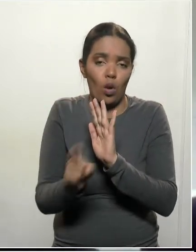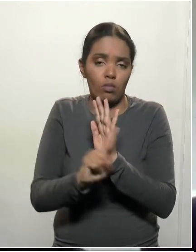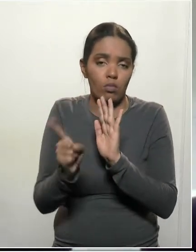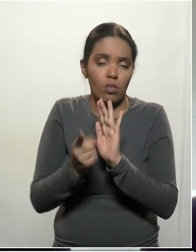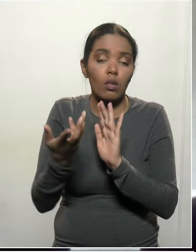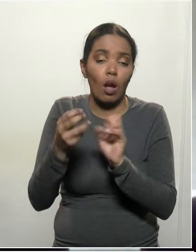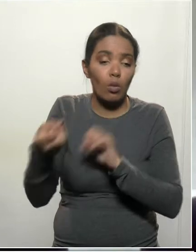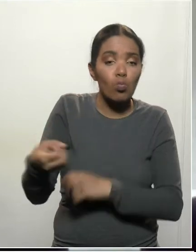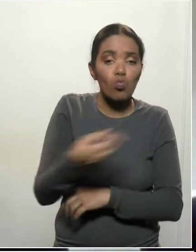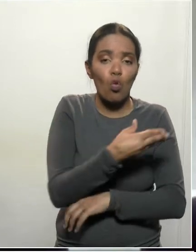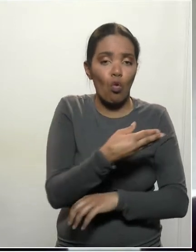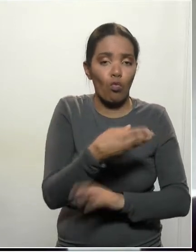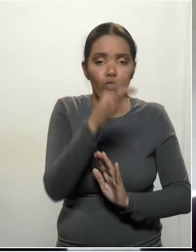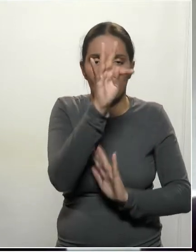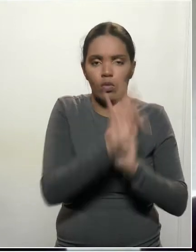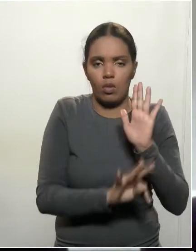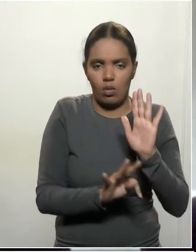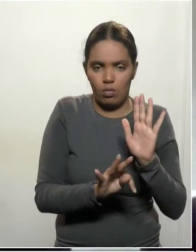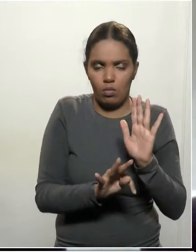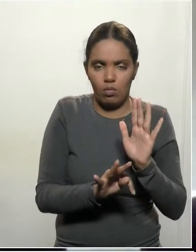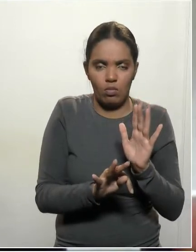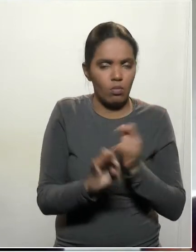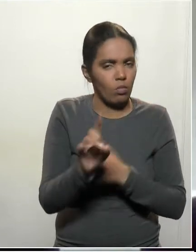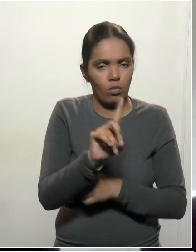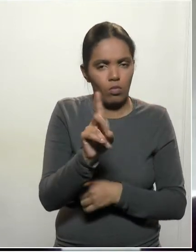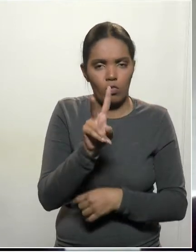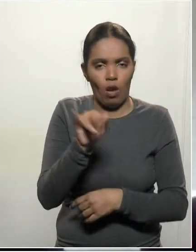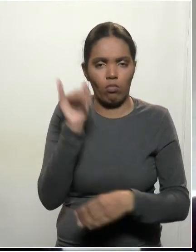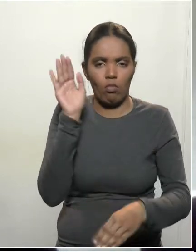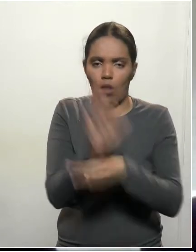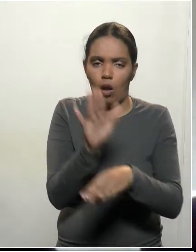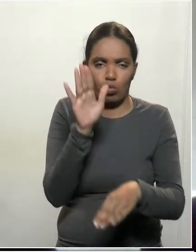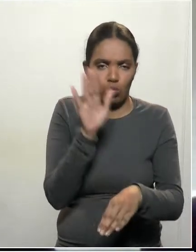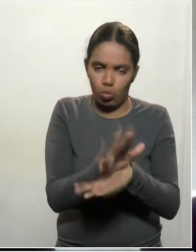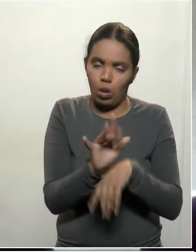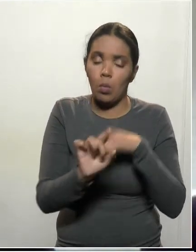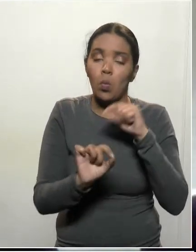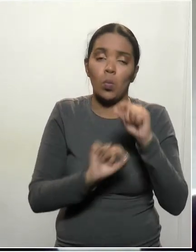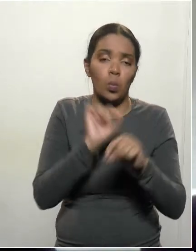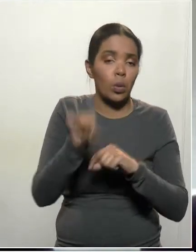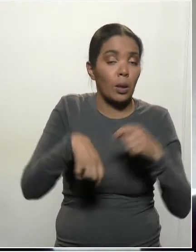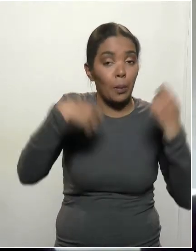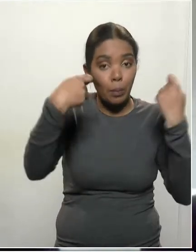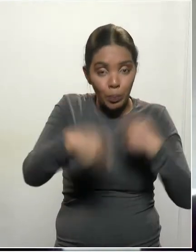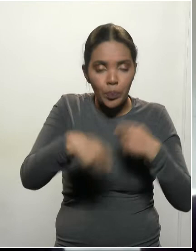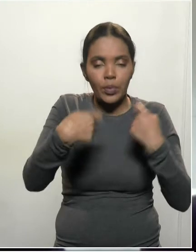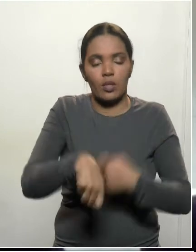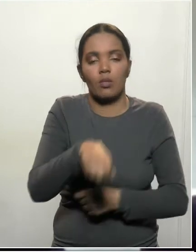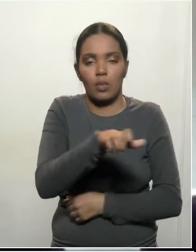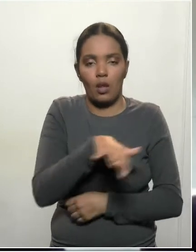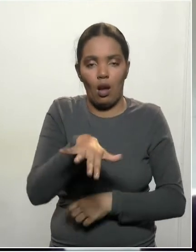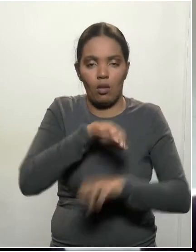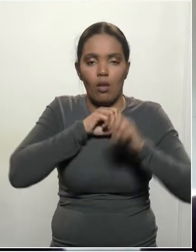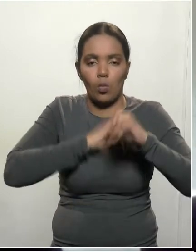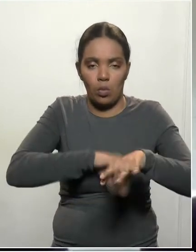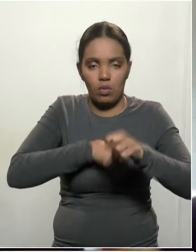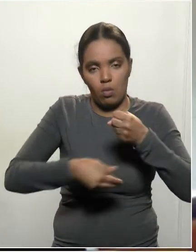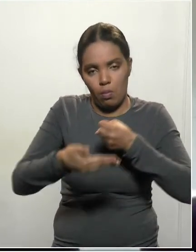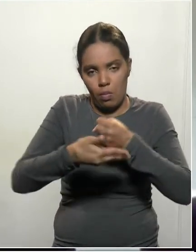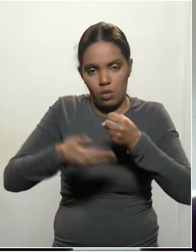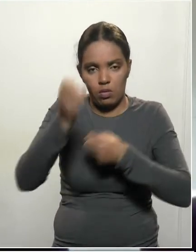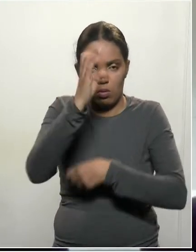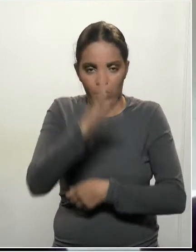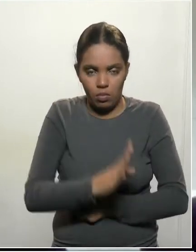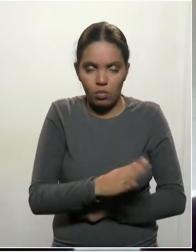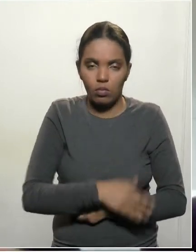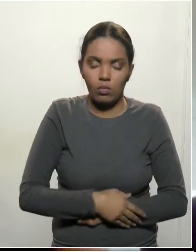que não vai responder às demandas, né, importantes da educação básica brasileira. Então, eu queria